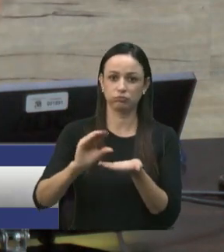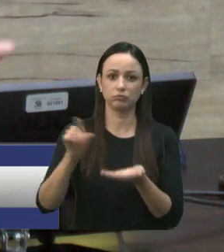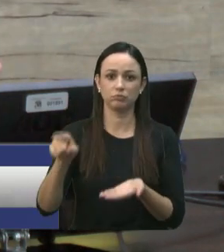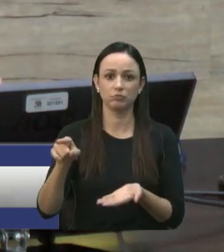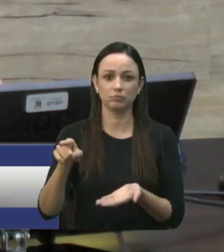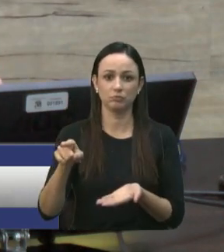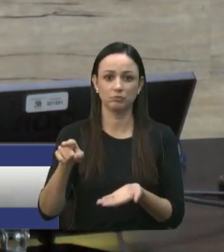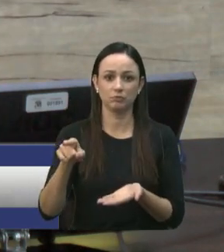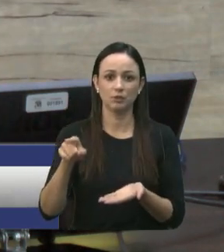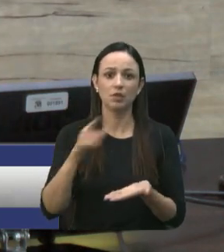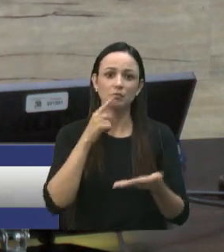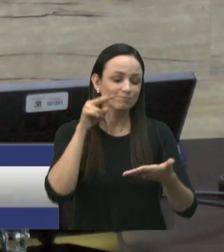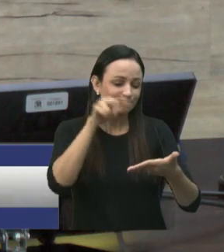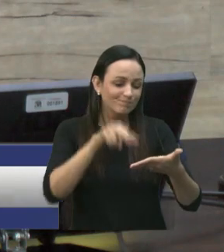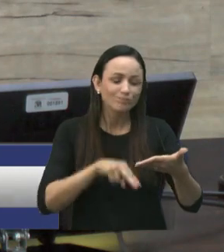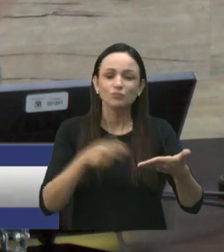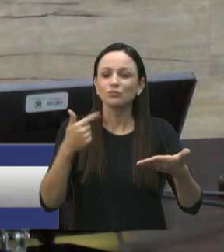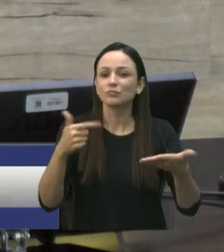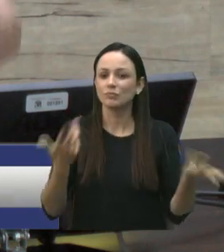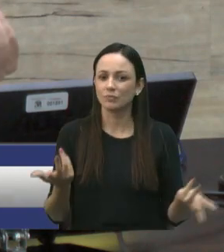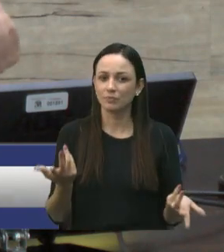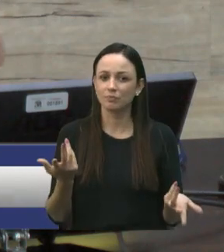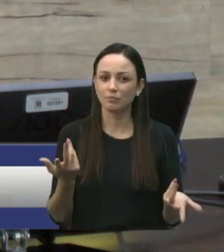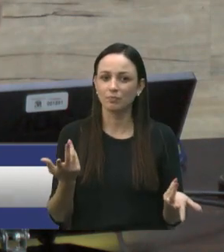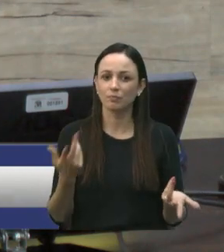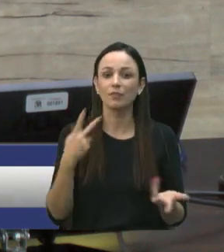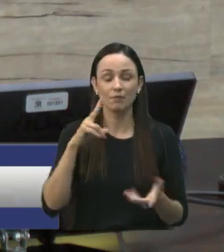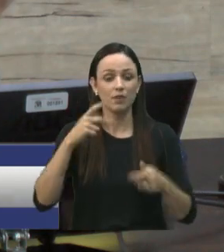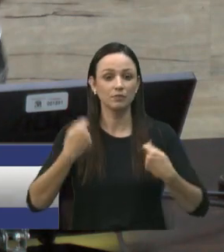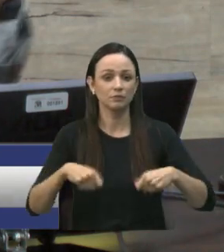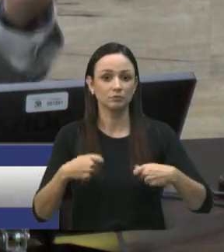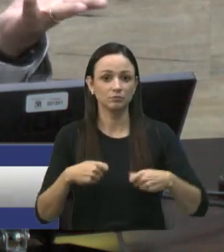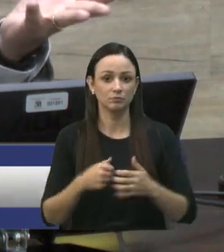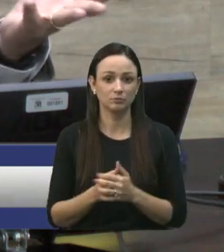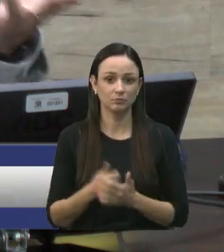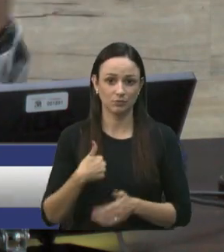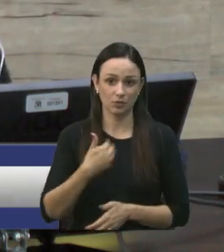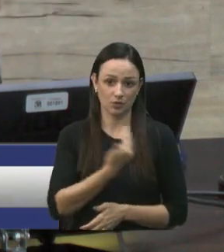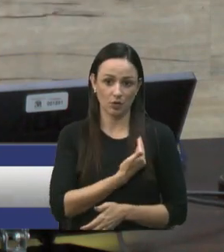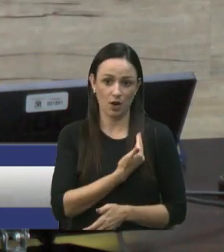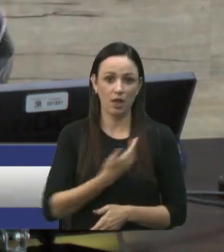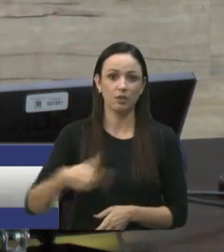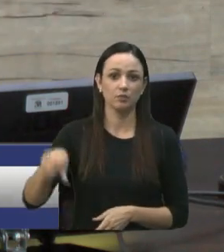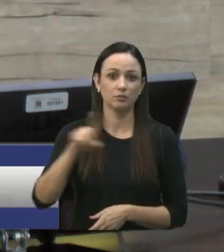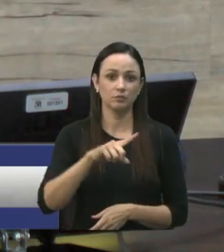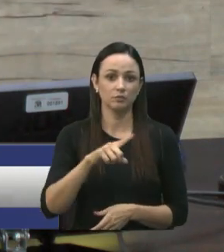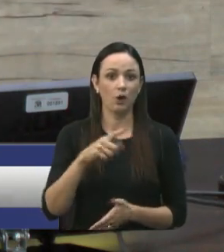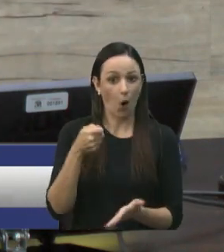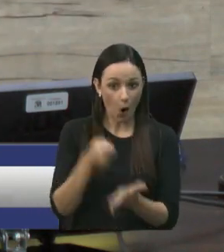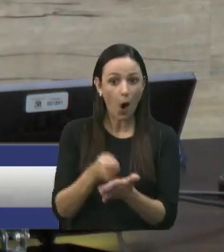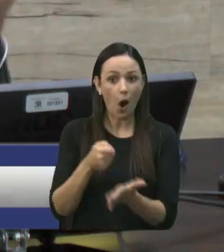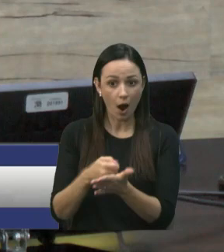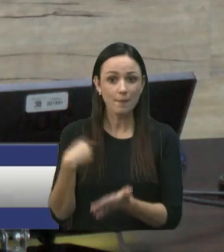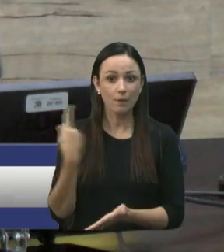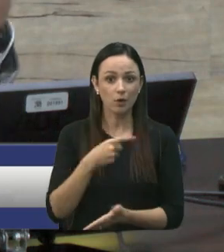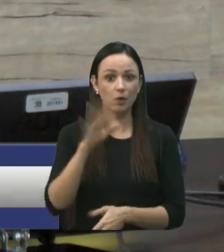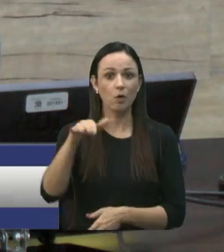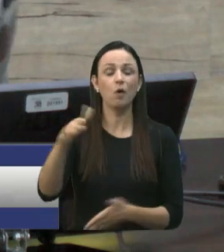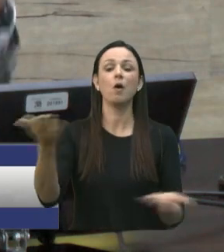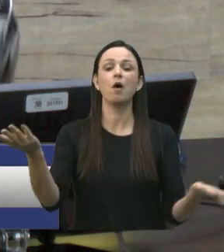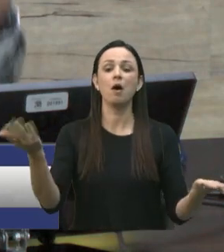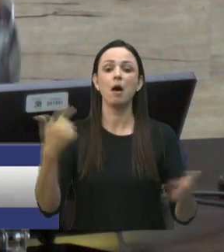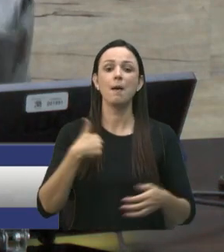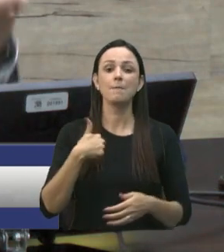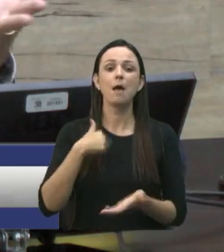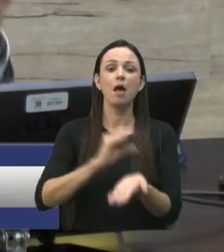estão se vendo aí. Então, é uma coisa que a gente sente como necessidade. E eu tenho colegas de vocês nos cobrando. Olha, a